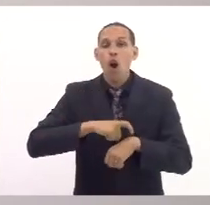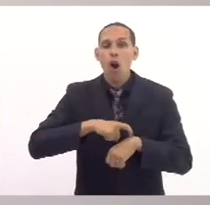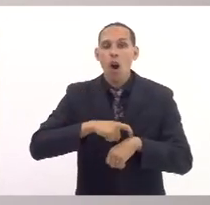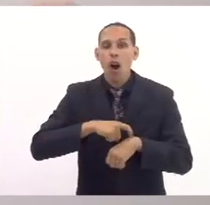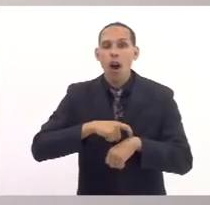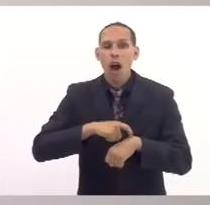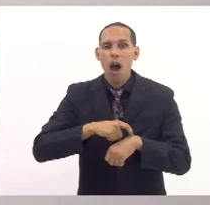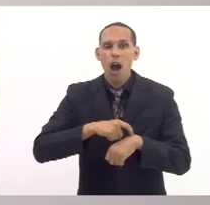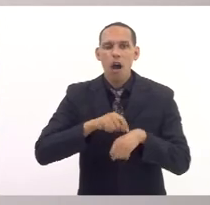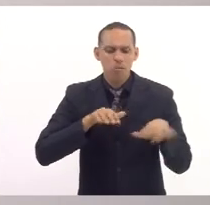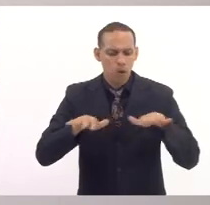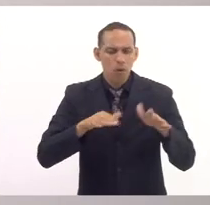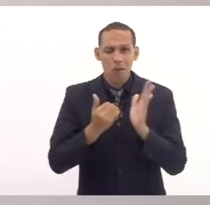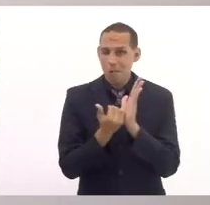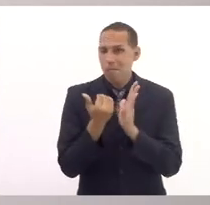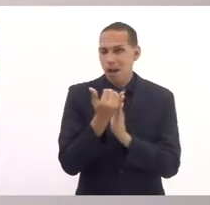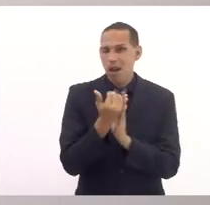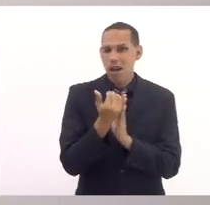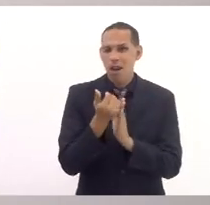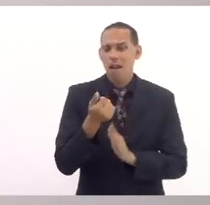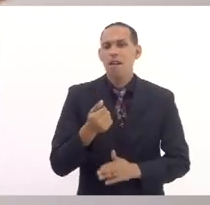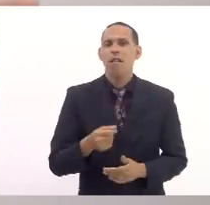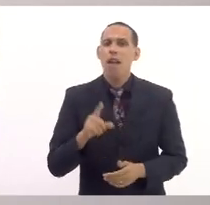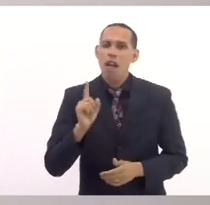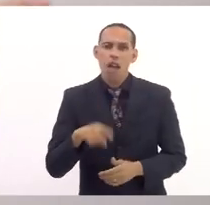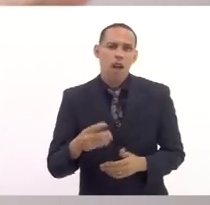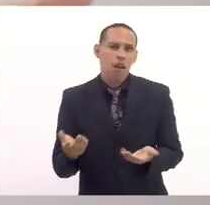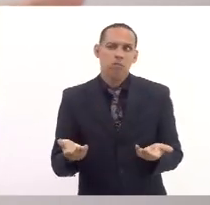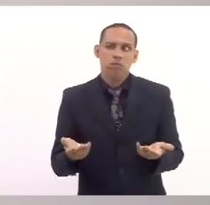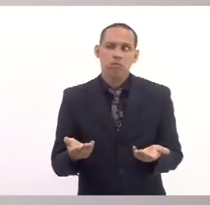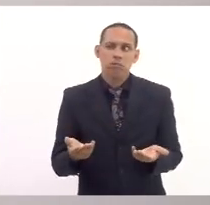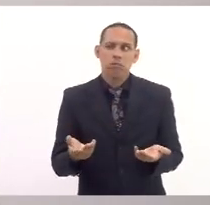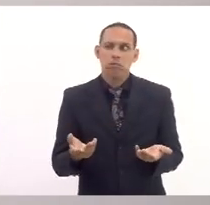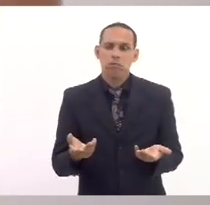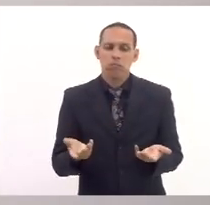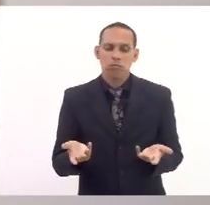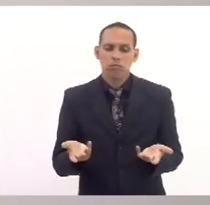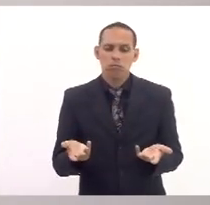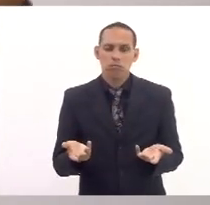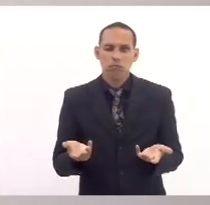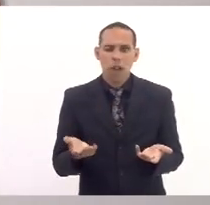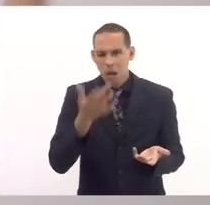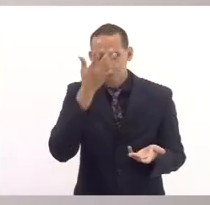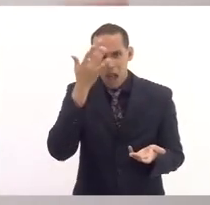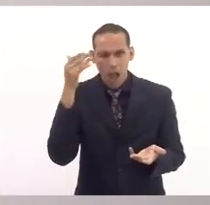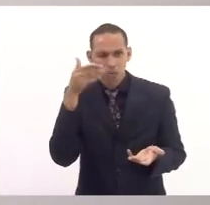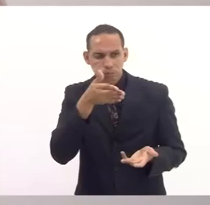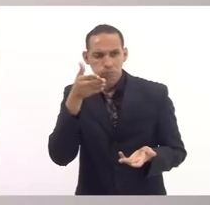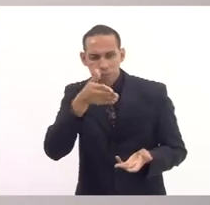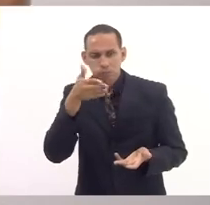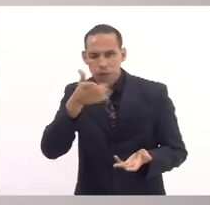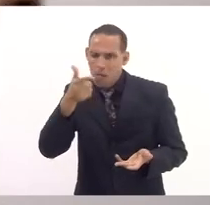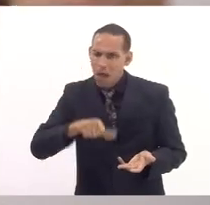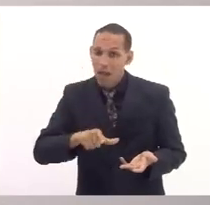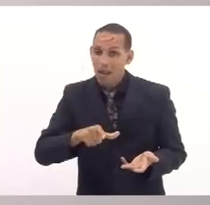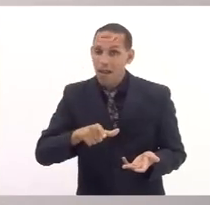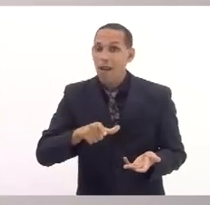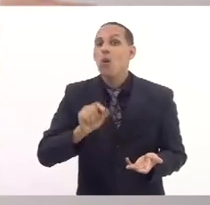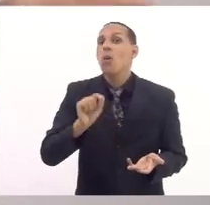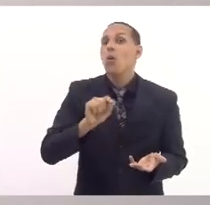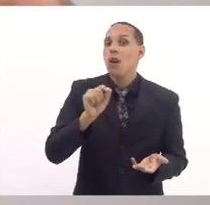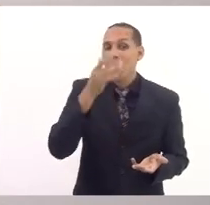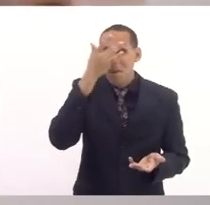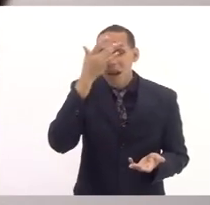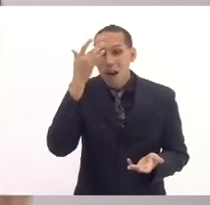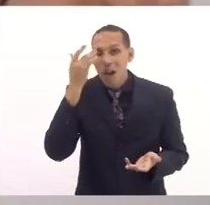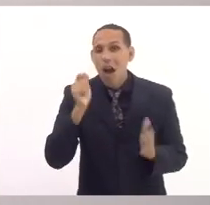fluxo, nós sabemos que é um horário que existe maior número de usuário, né? Usuário de drogas. Só